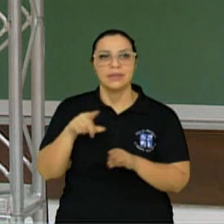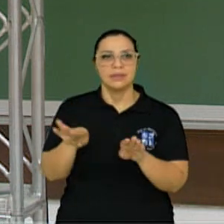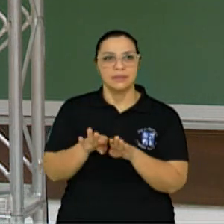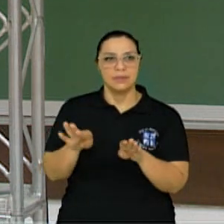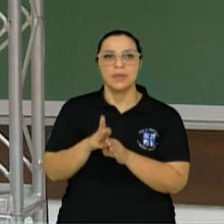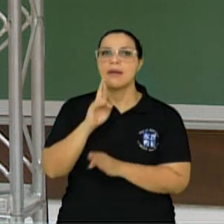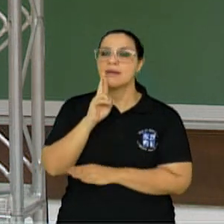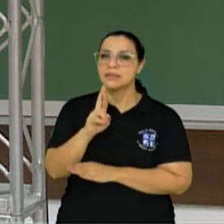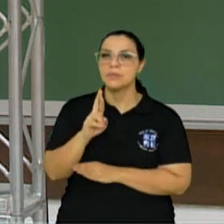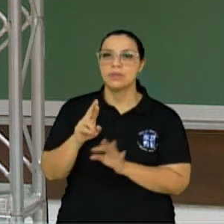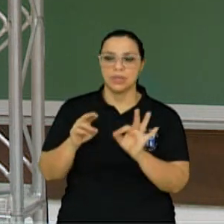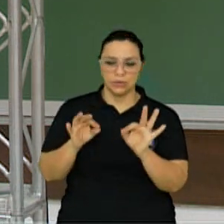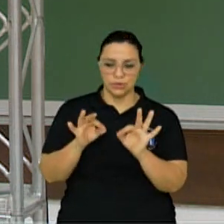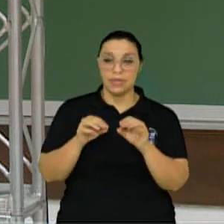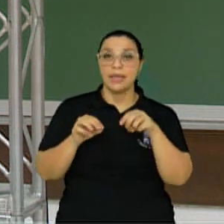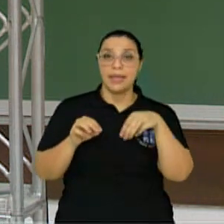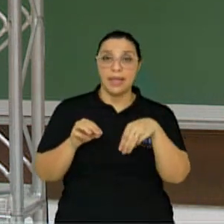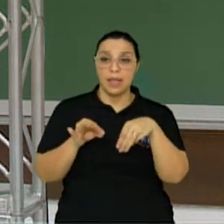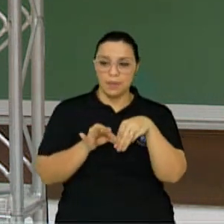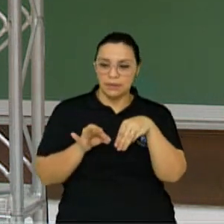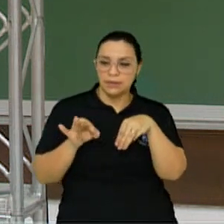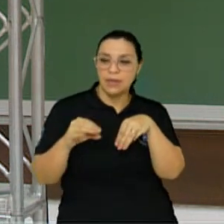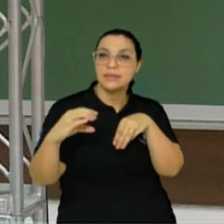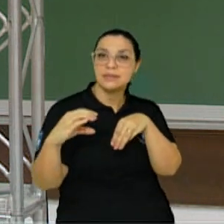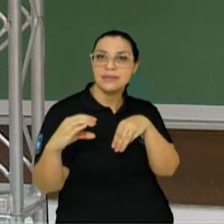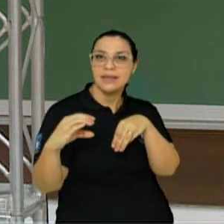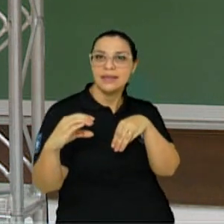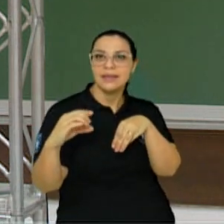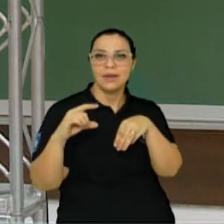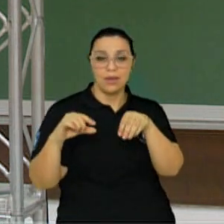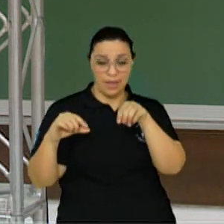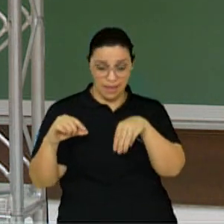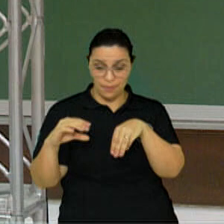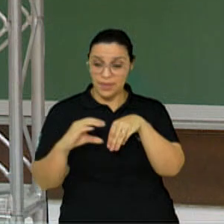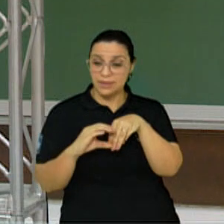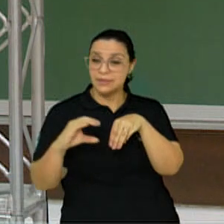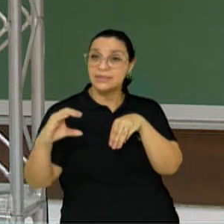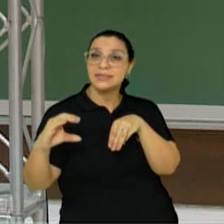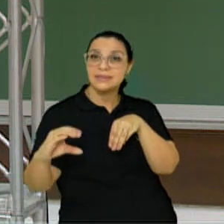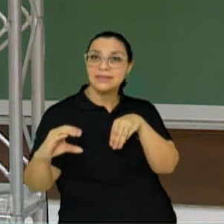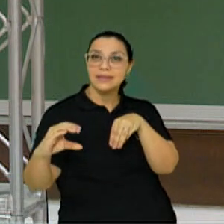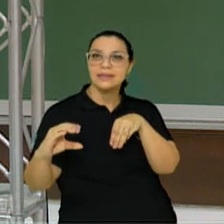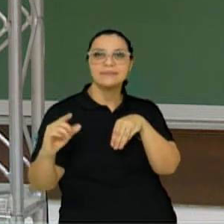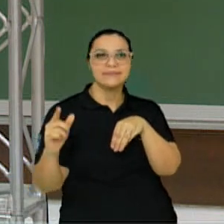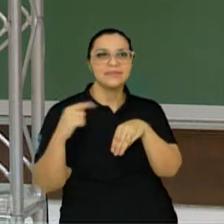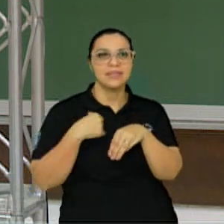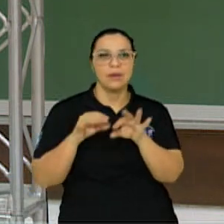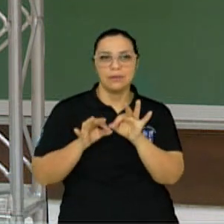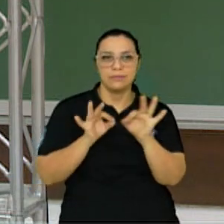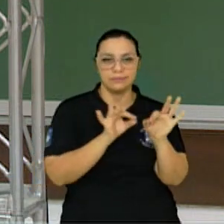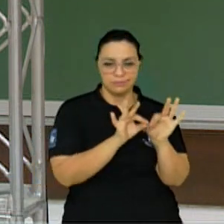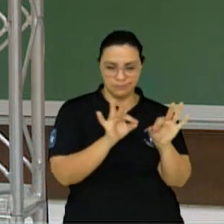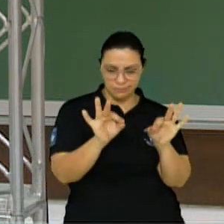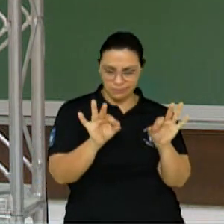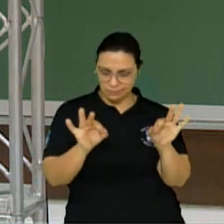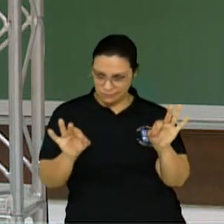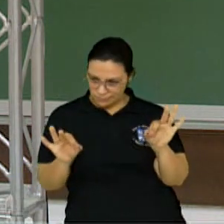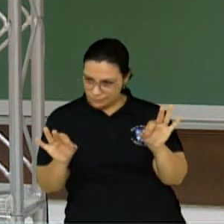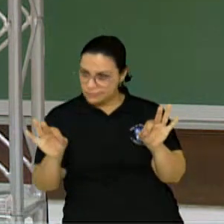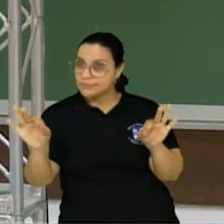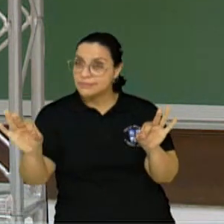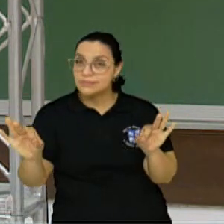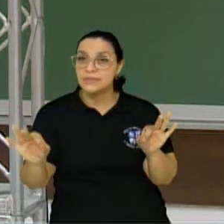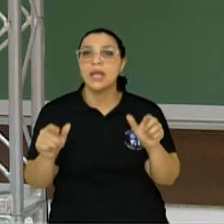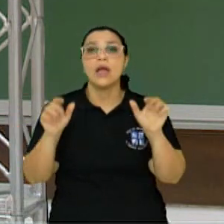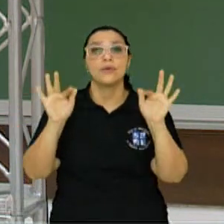na resposta também que ele usou depois de chegar no ponto médio, ele foi até o ponto C. Então, ele terminou